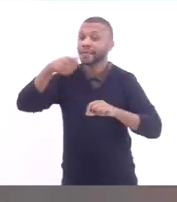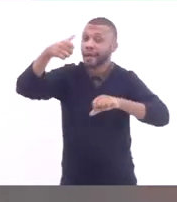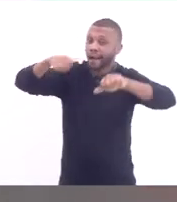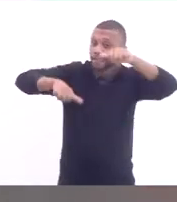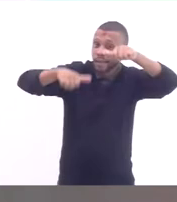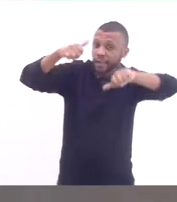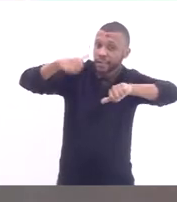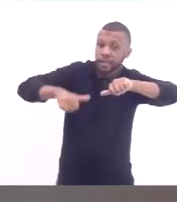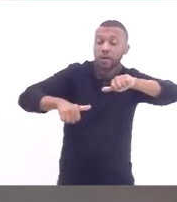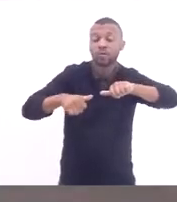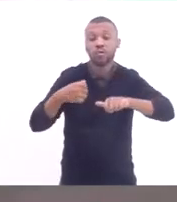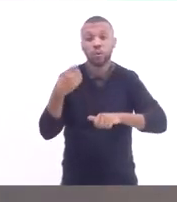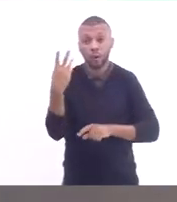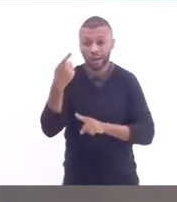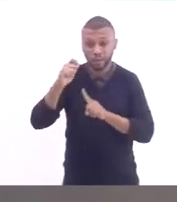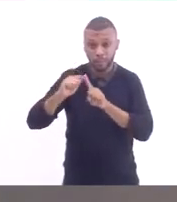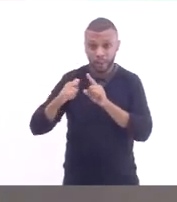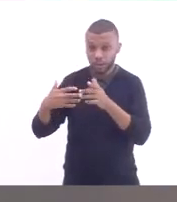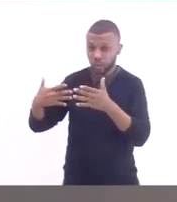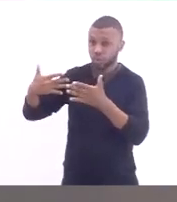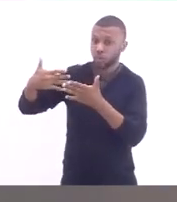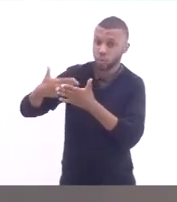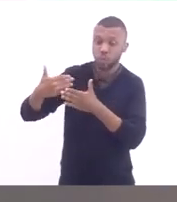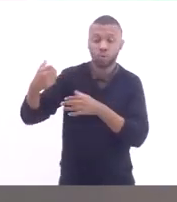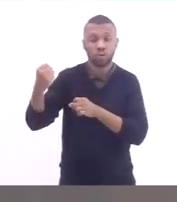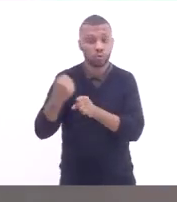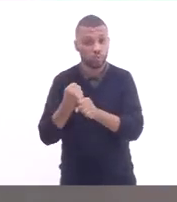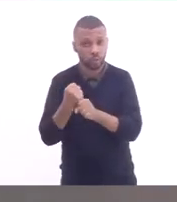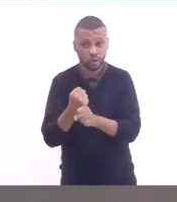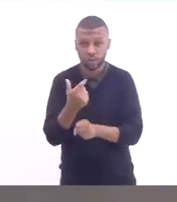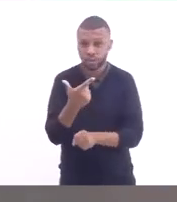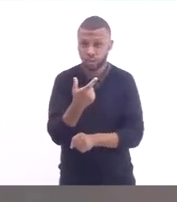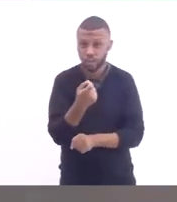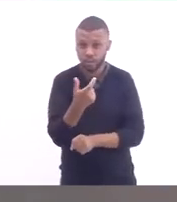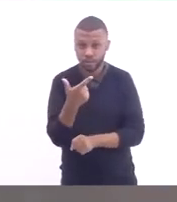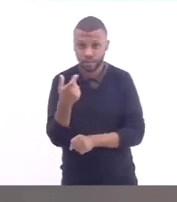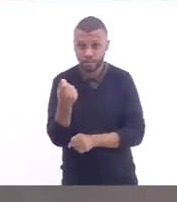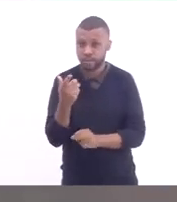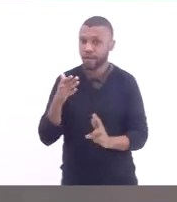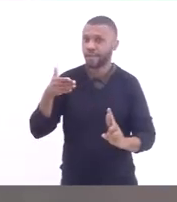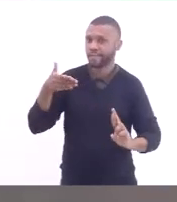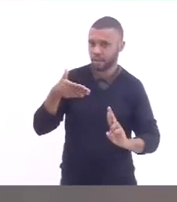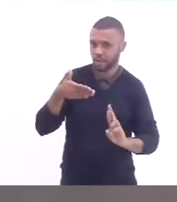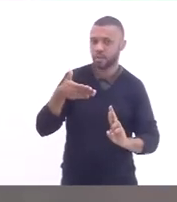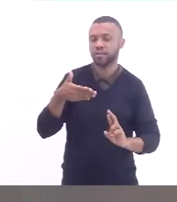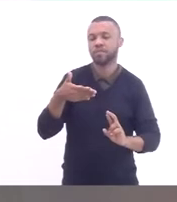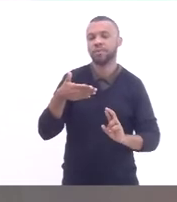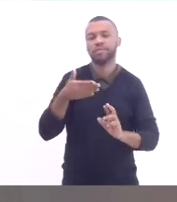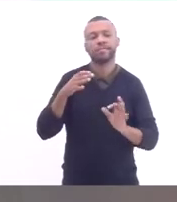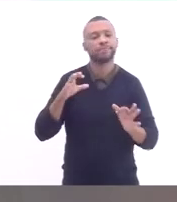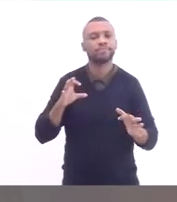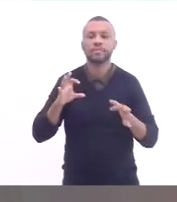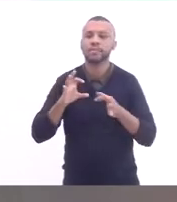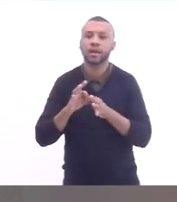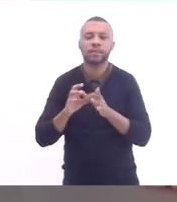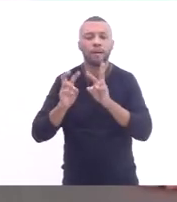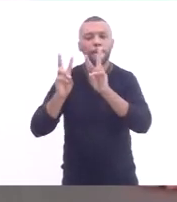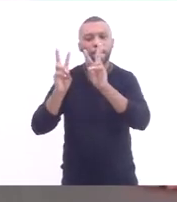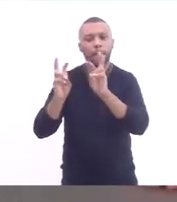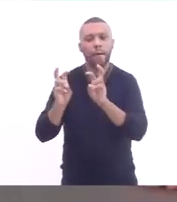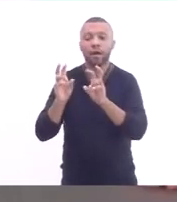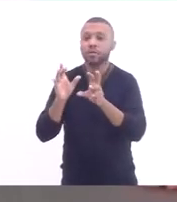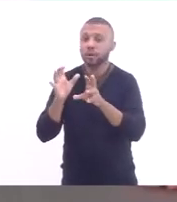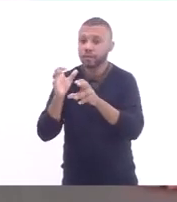do primeiro quadrimestre de 2020, no tocante às nossas receitas